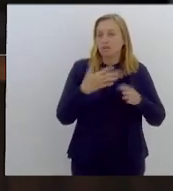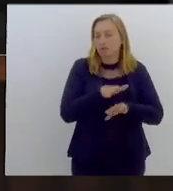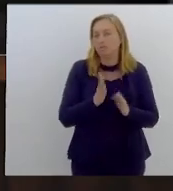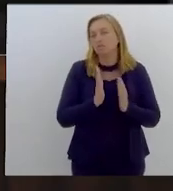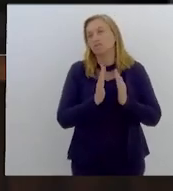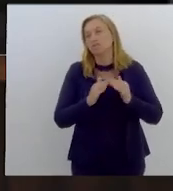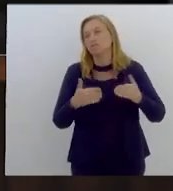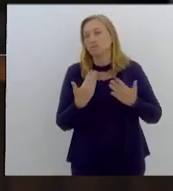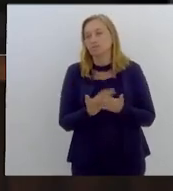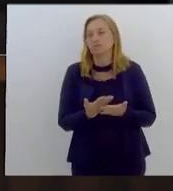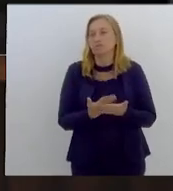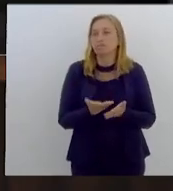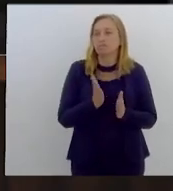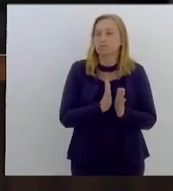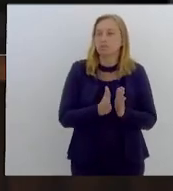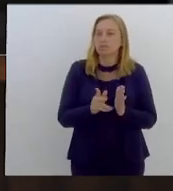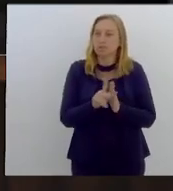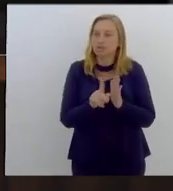dia do projeto de lei